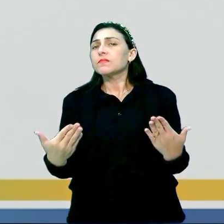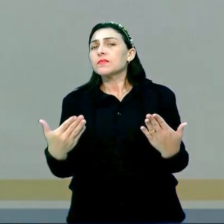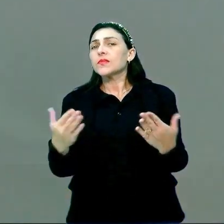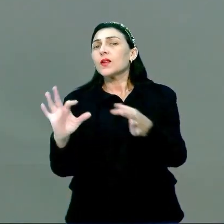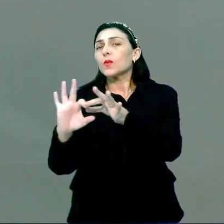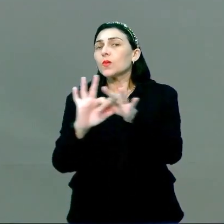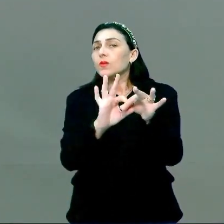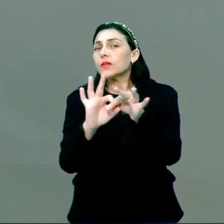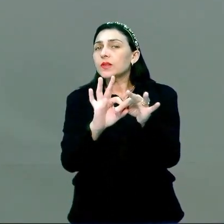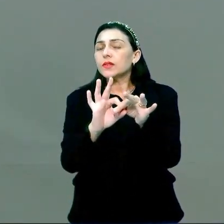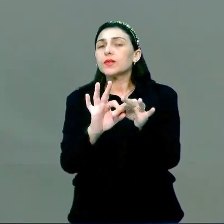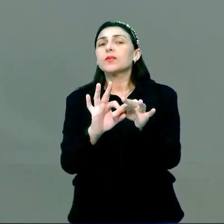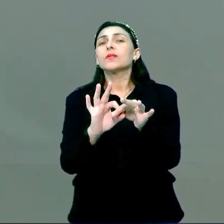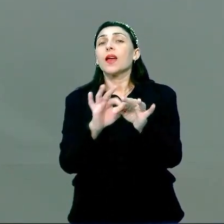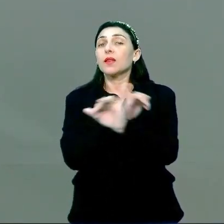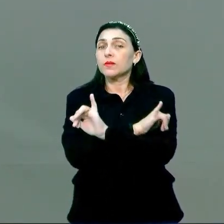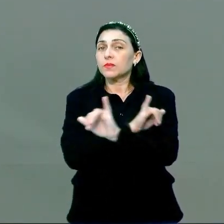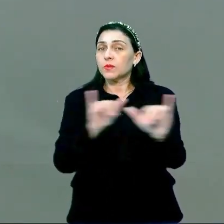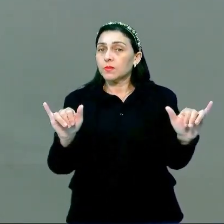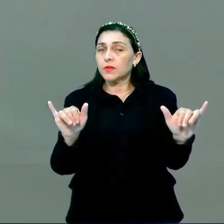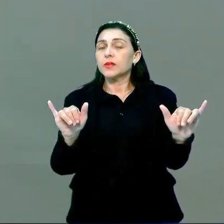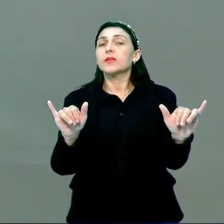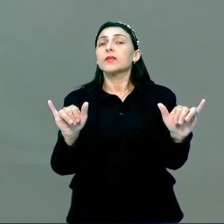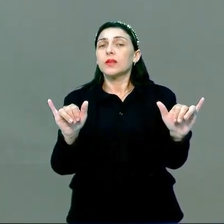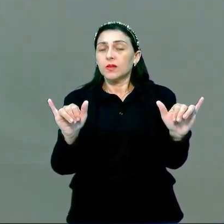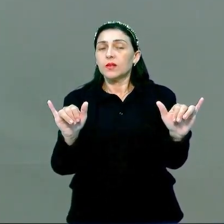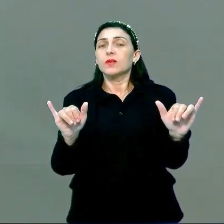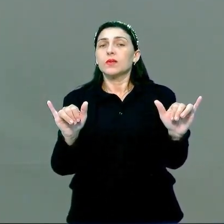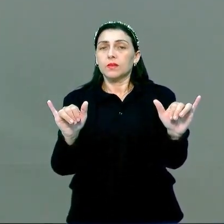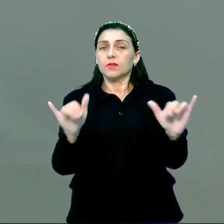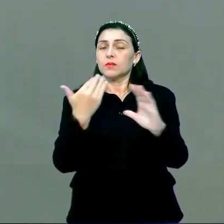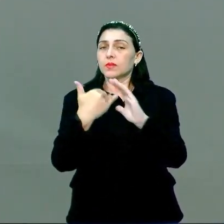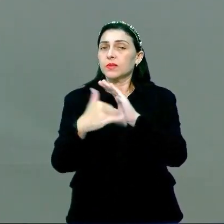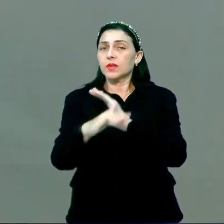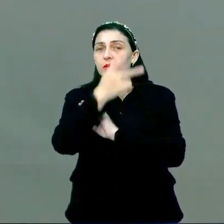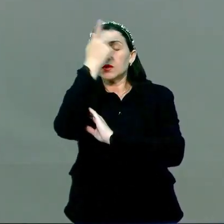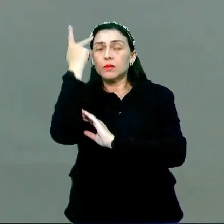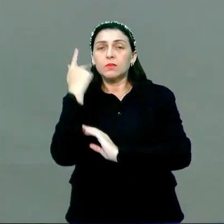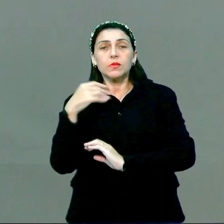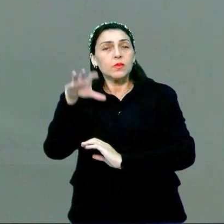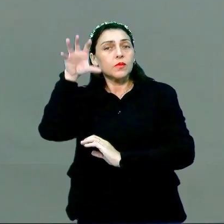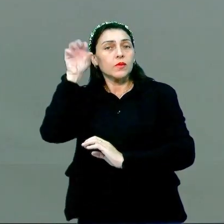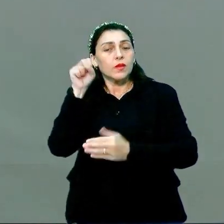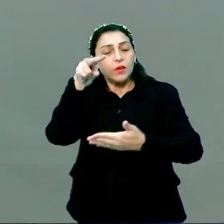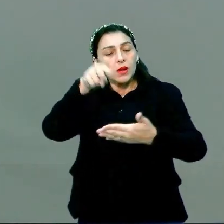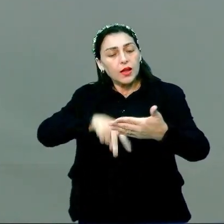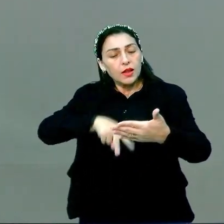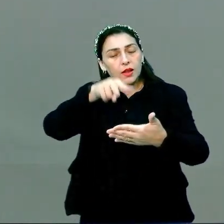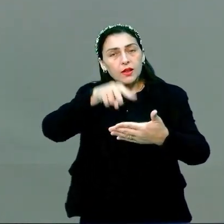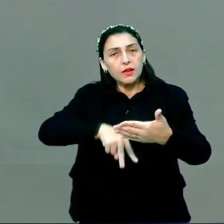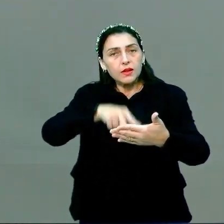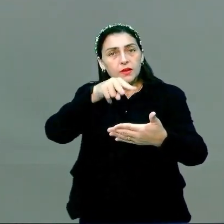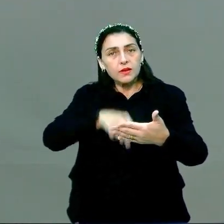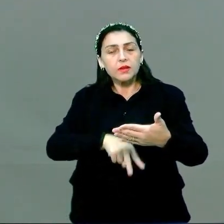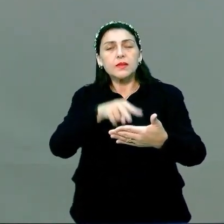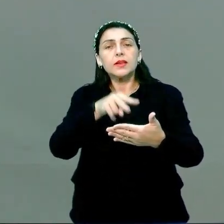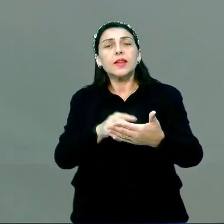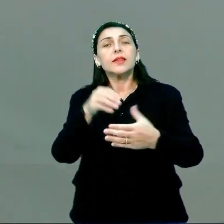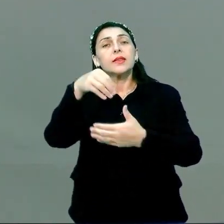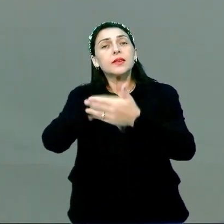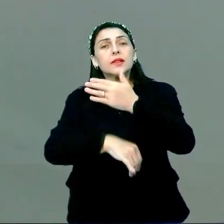é o contexto, ou seja, é a informação, é a mensagem que vai ser transmitida. Ou seja, lá dentro do contexto, lá dentro